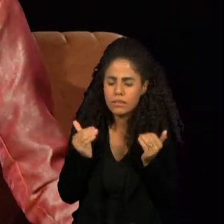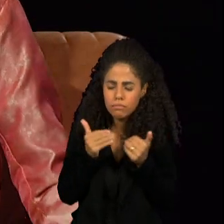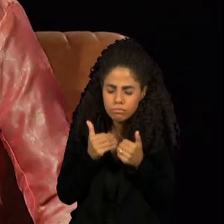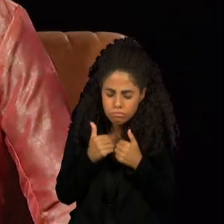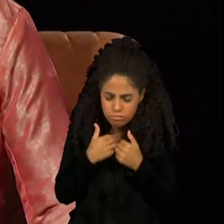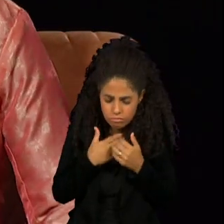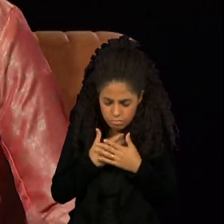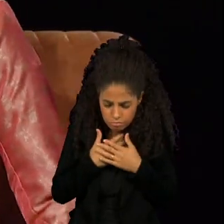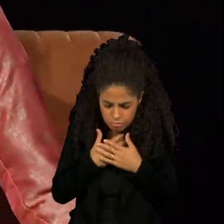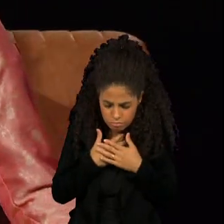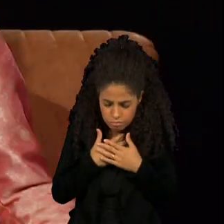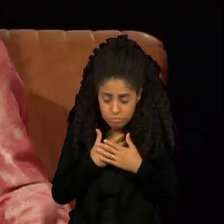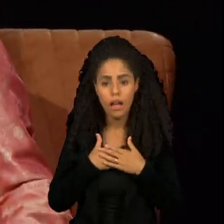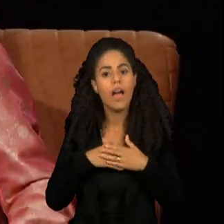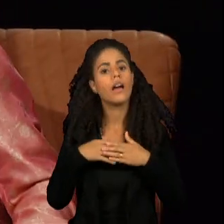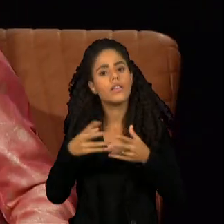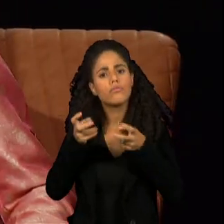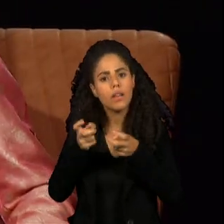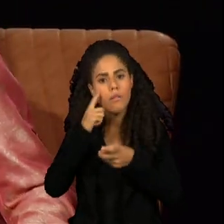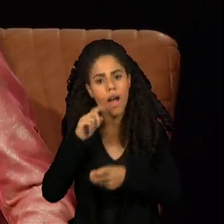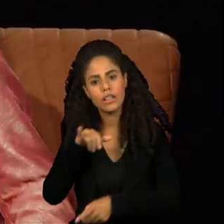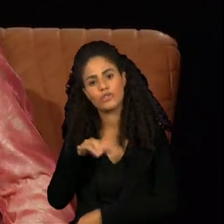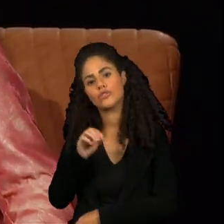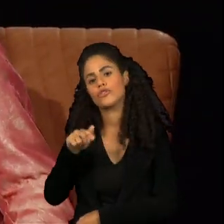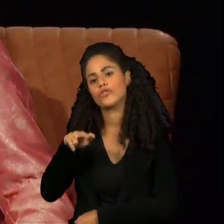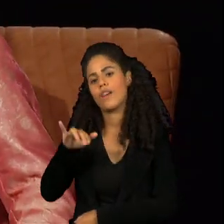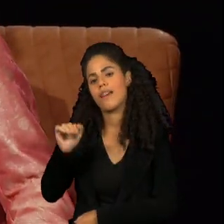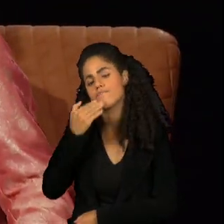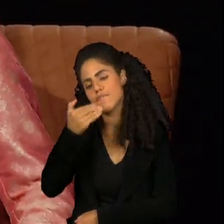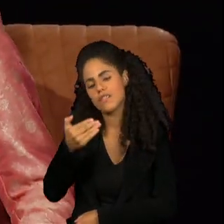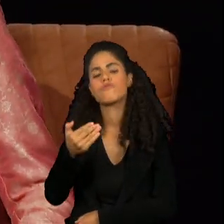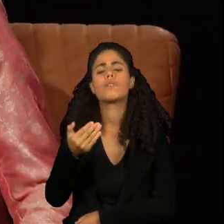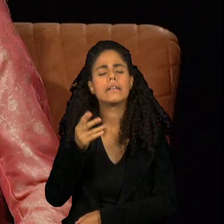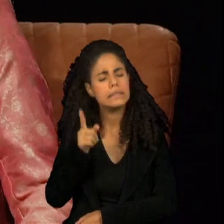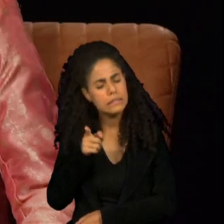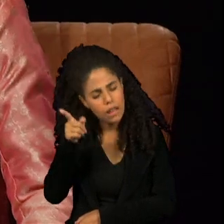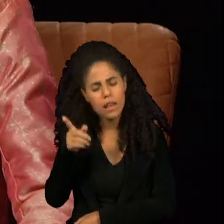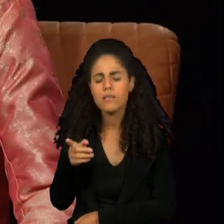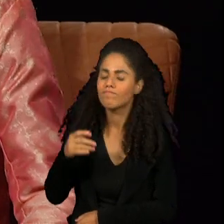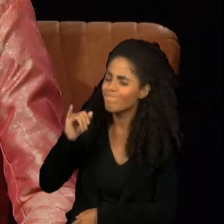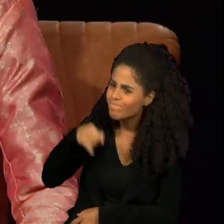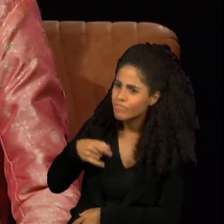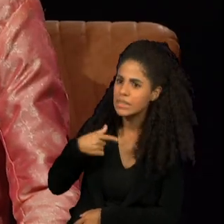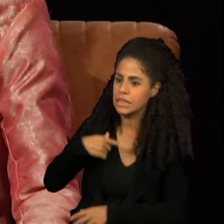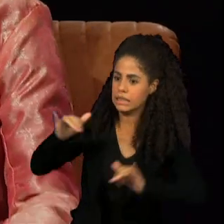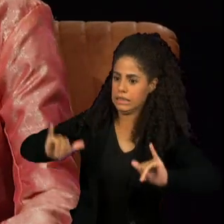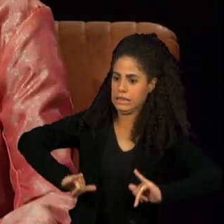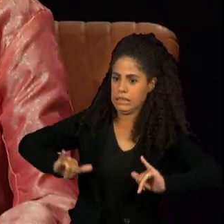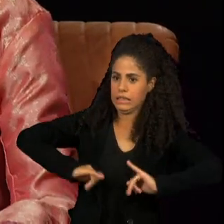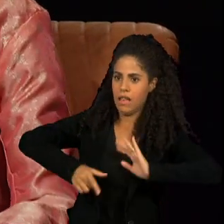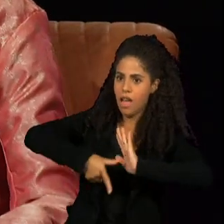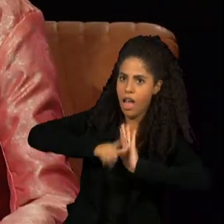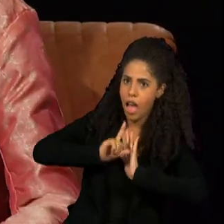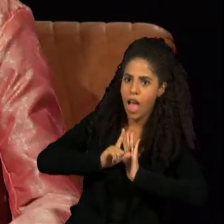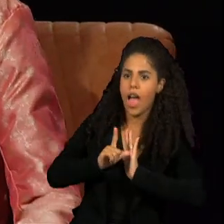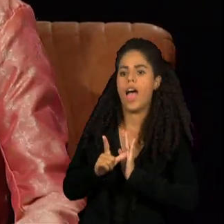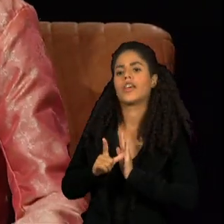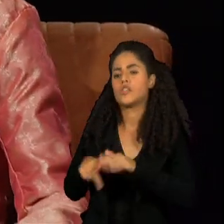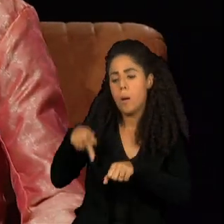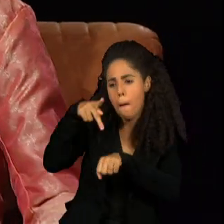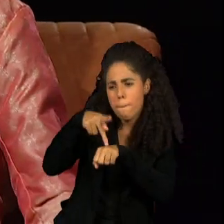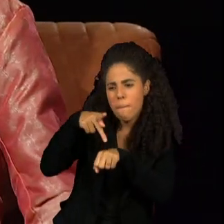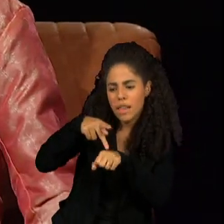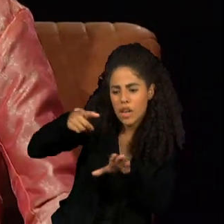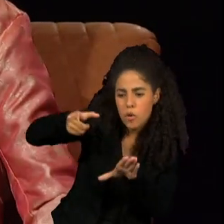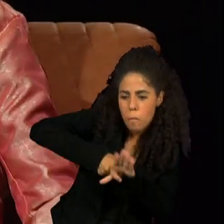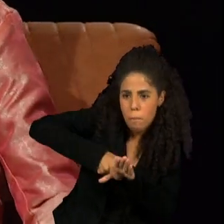o Joaquim quis. Eu achei ótimo. E ele, sim, ele fazia a gente sofrer um pouquinho. Botava pedrinha no pé, dentro